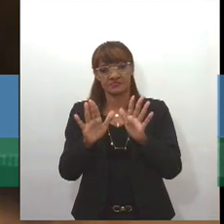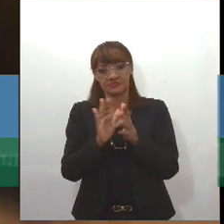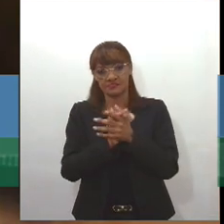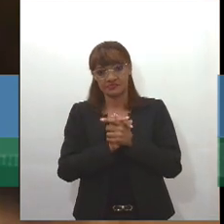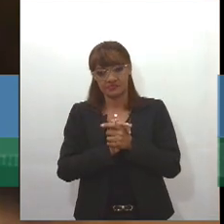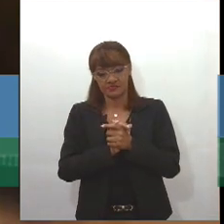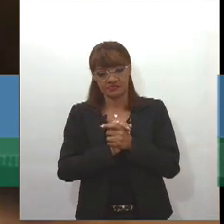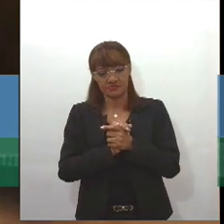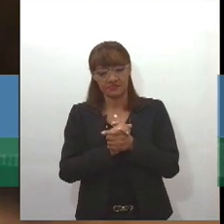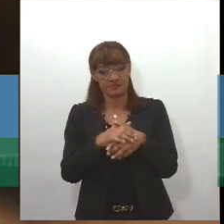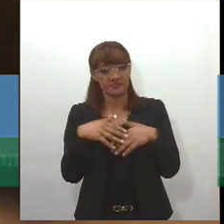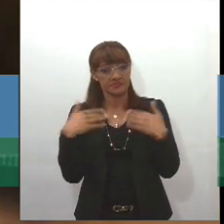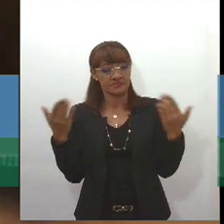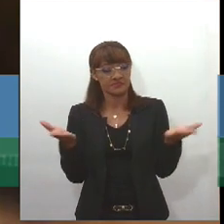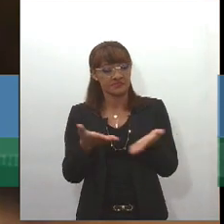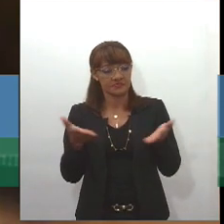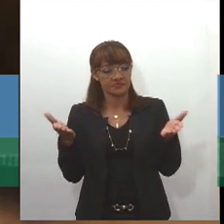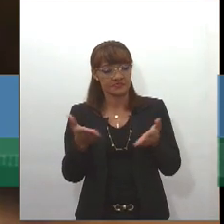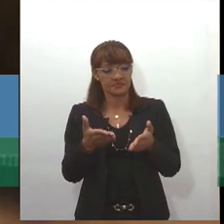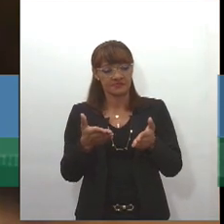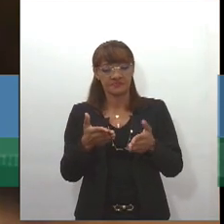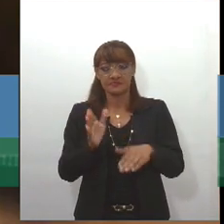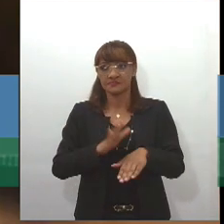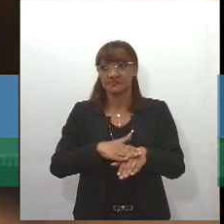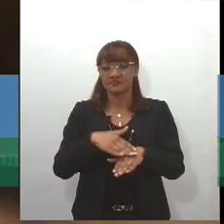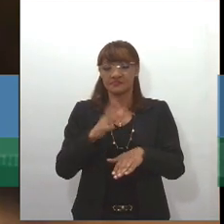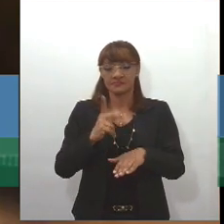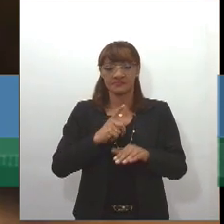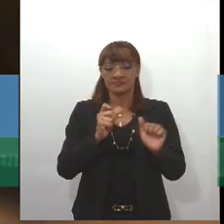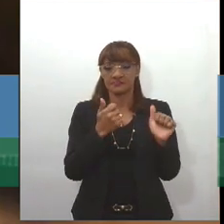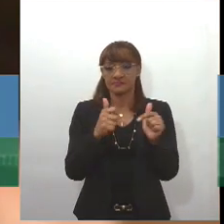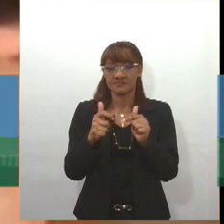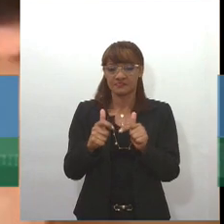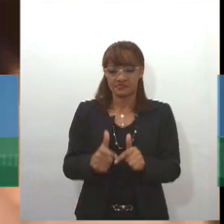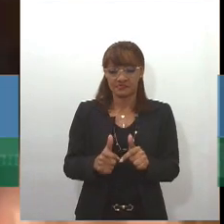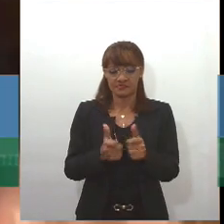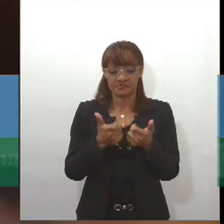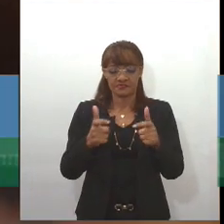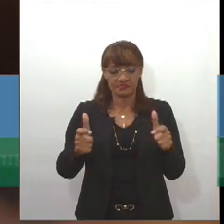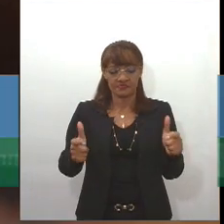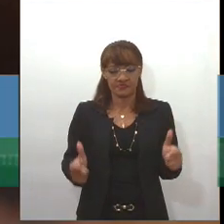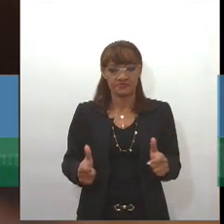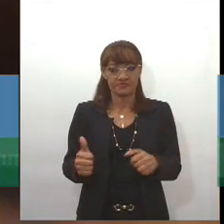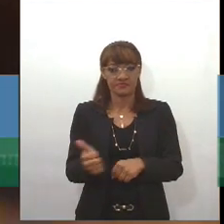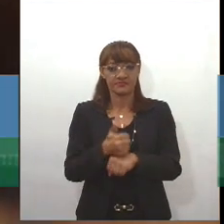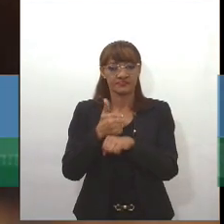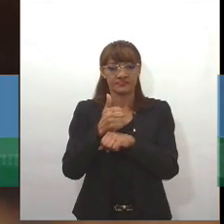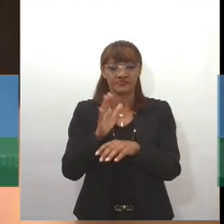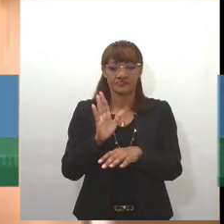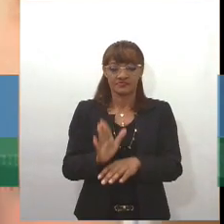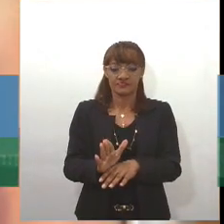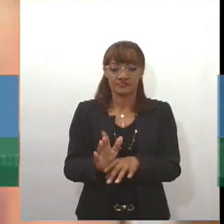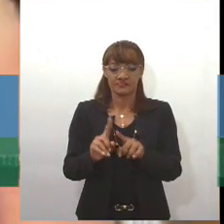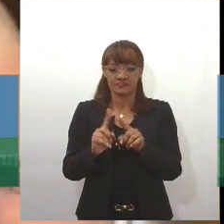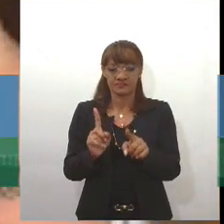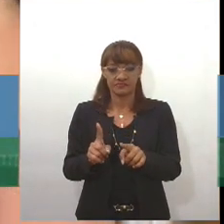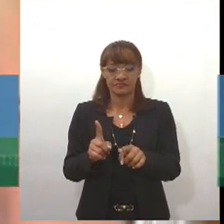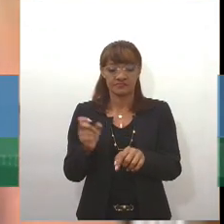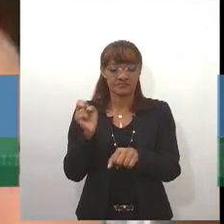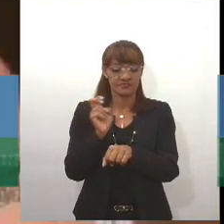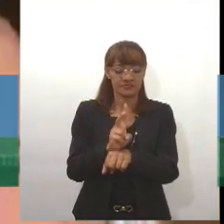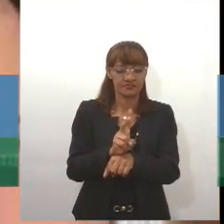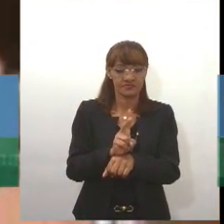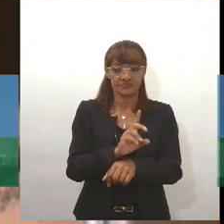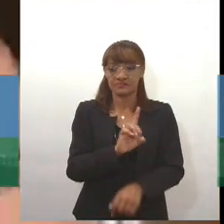observador de mão de obra se ele tiver uma redução na carga tributária quando ele emprega pessoas quem sabe